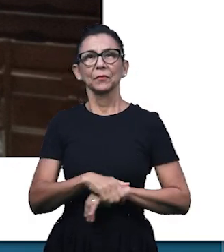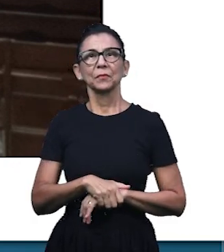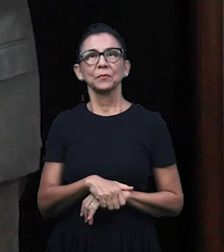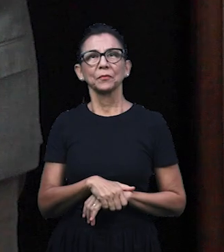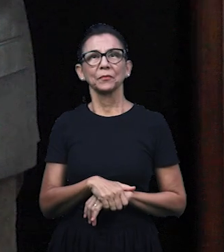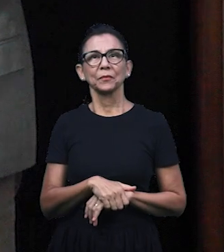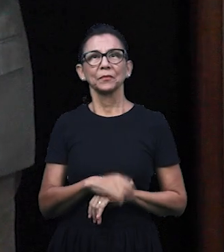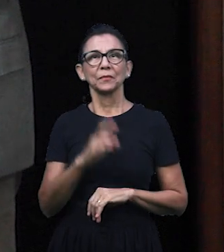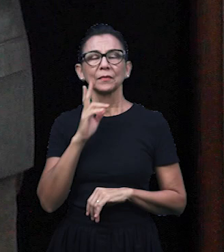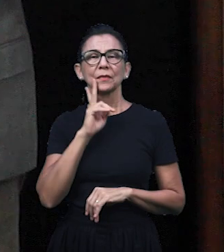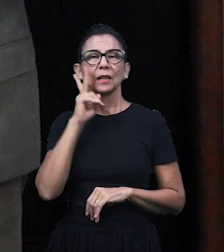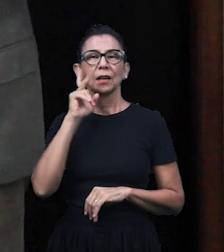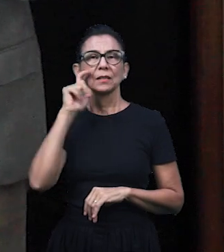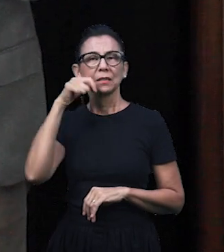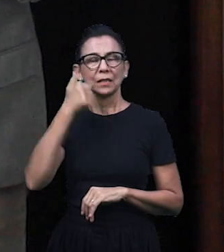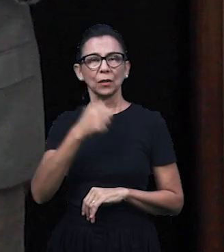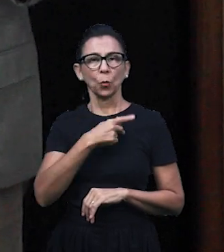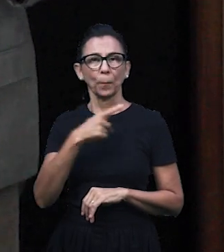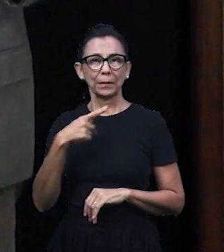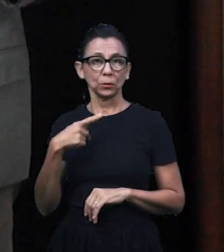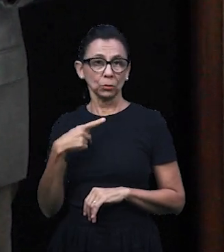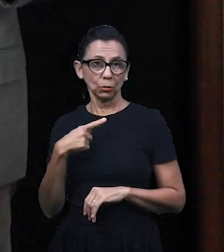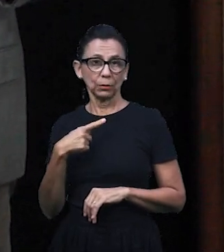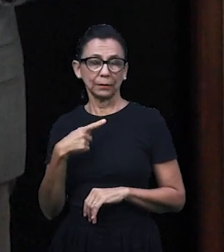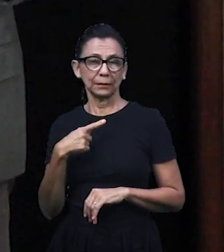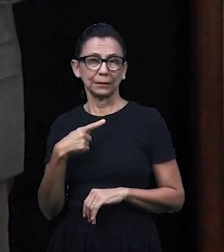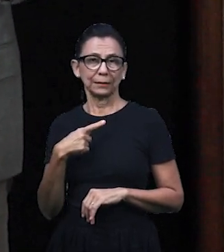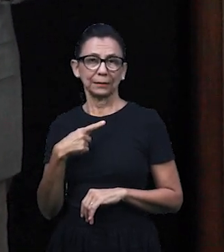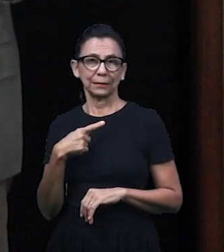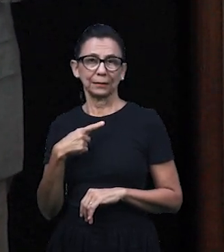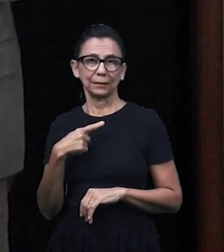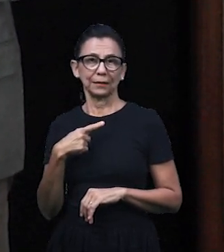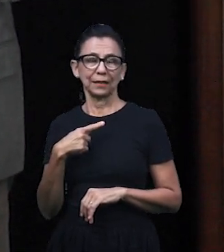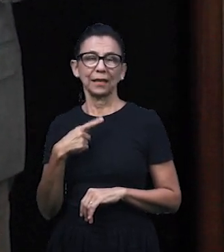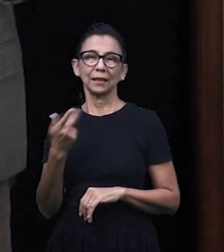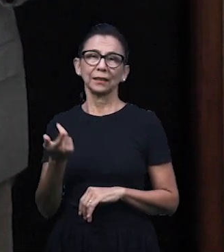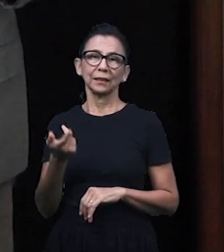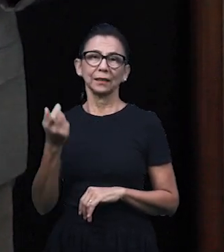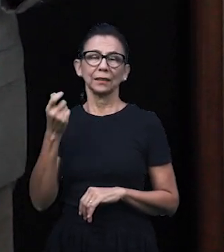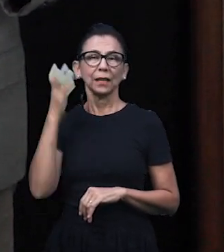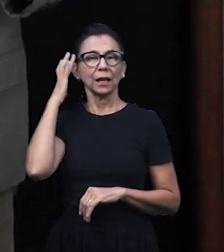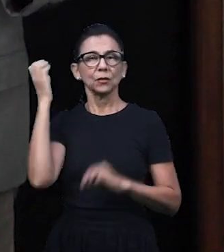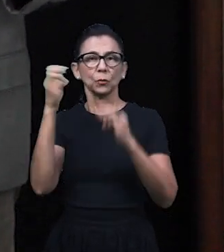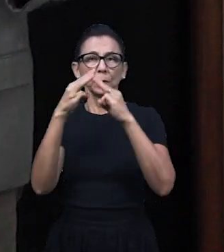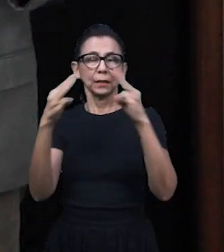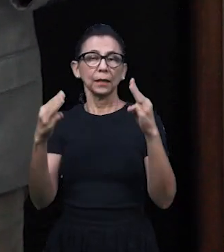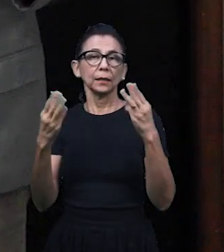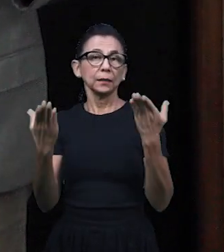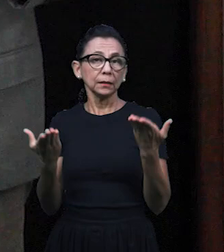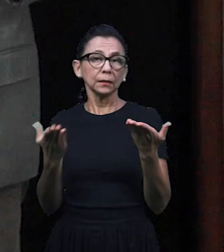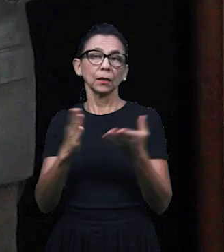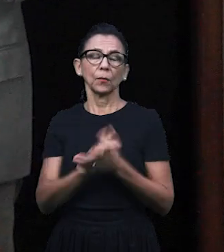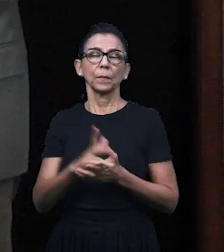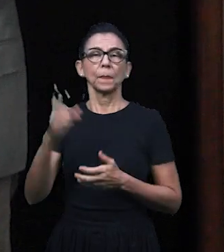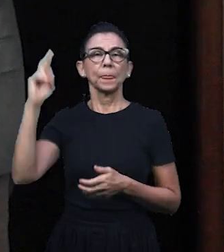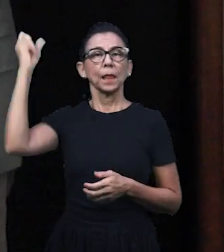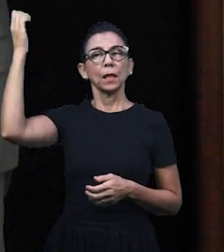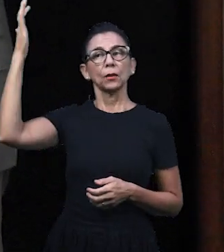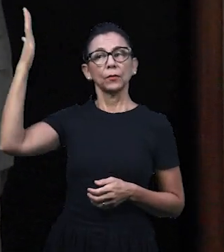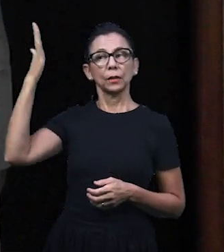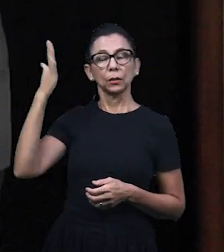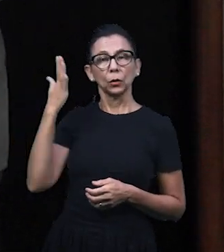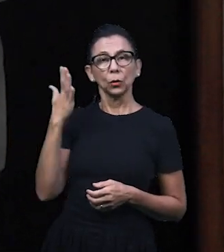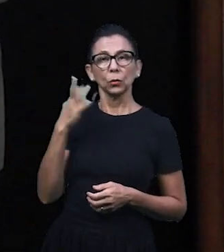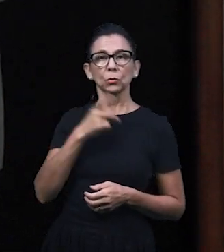madrugada da Rádio Manaim. Sabe a madrugada que você assiste pela Rádio Manaim? Muito bem, o senhor deu uma revelação de que os pastores que participam da